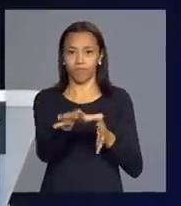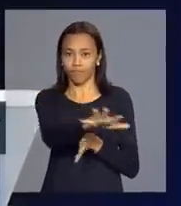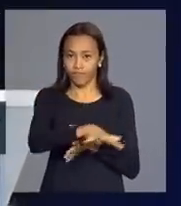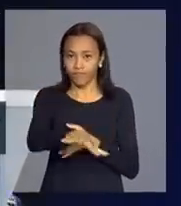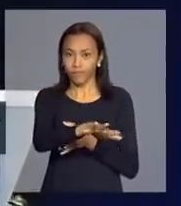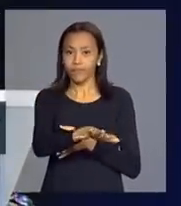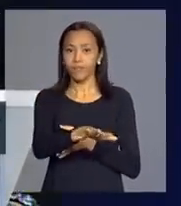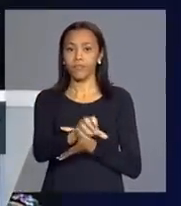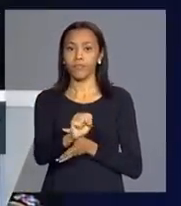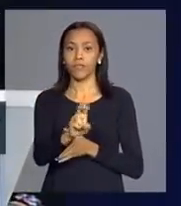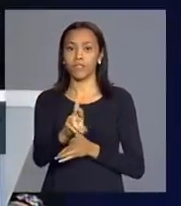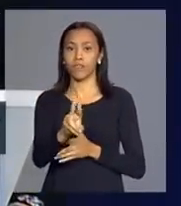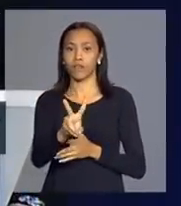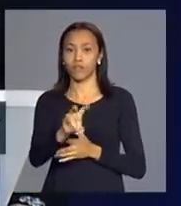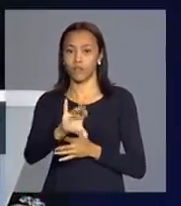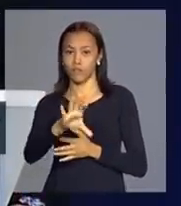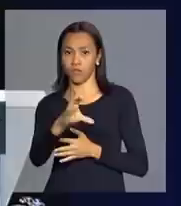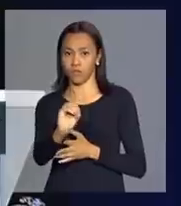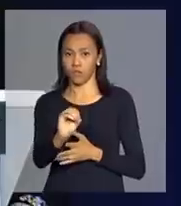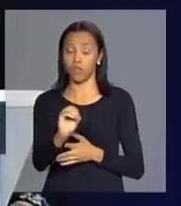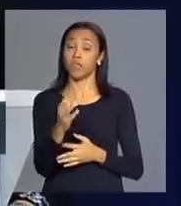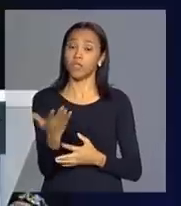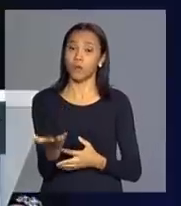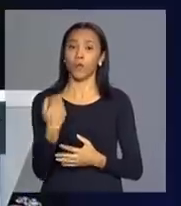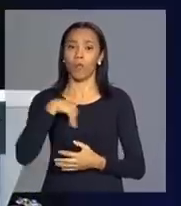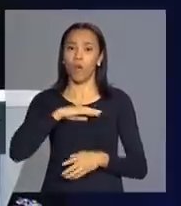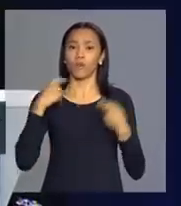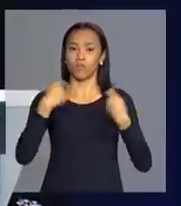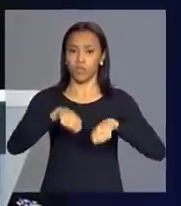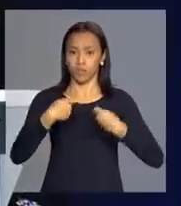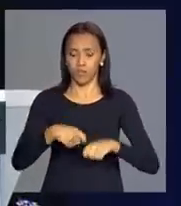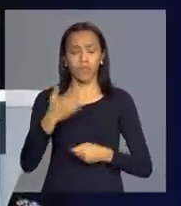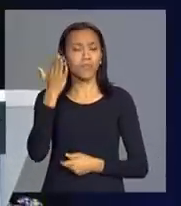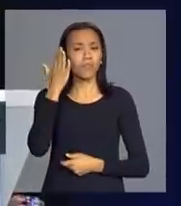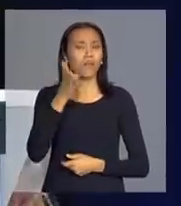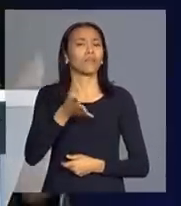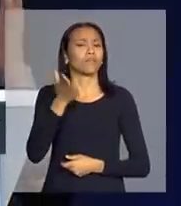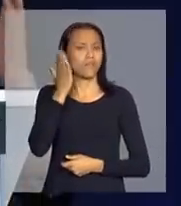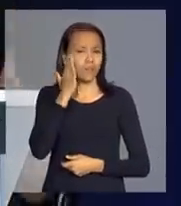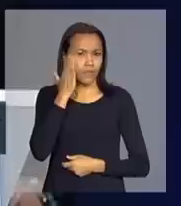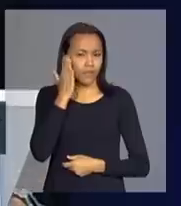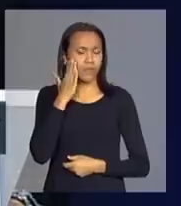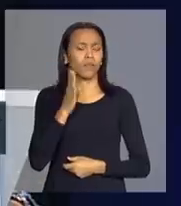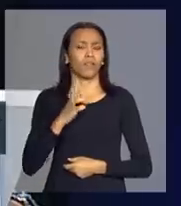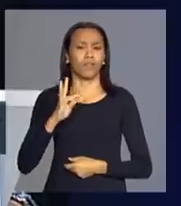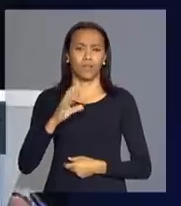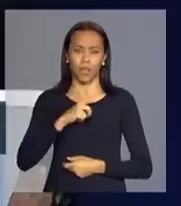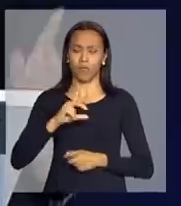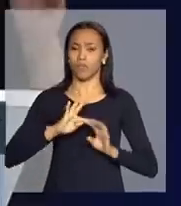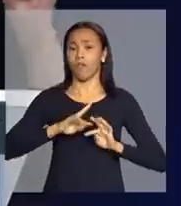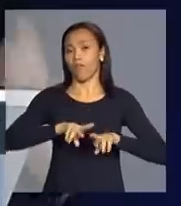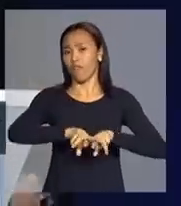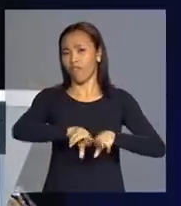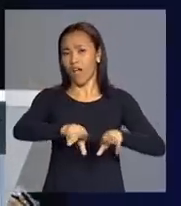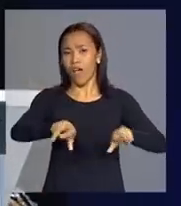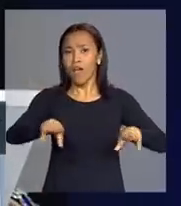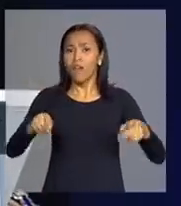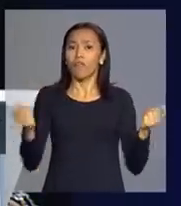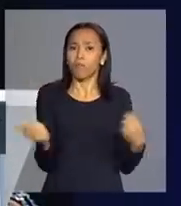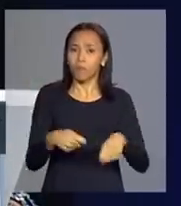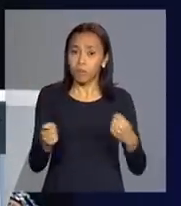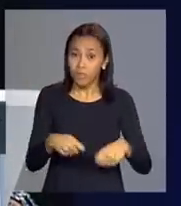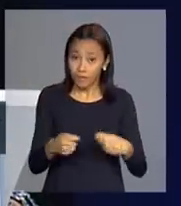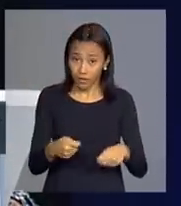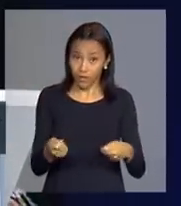E precisamos, portanto, de reconhecer que hoje nós temos várias condições e que várias delas